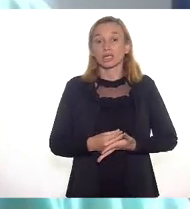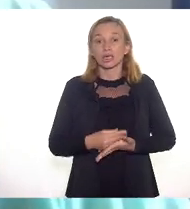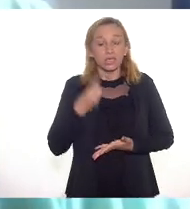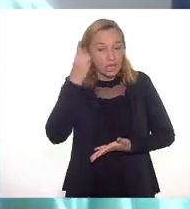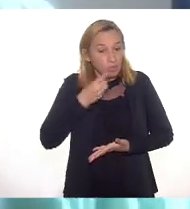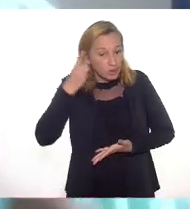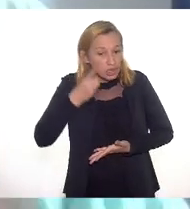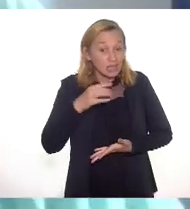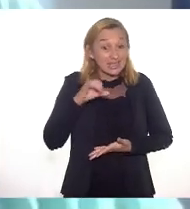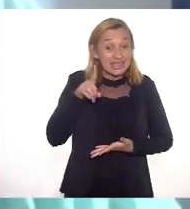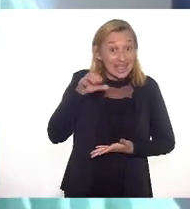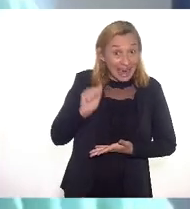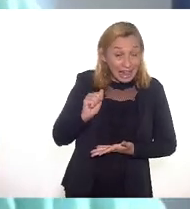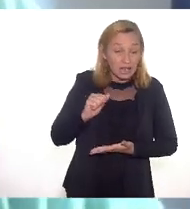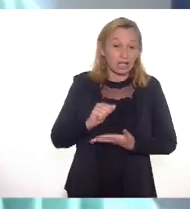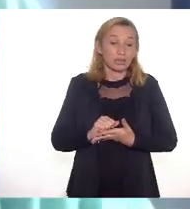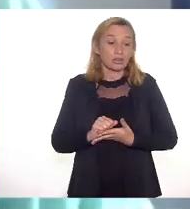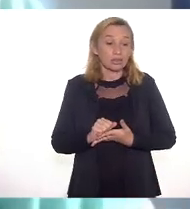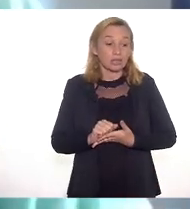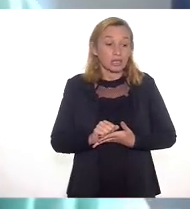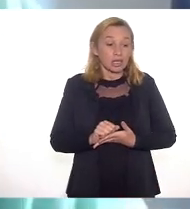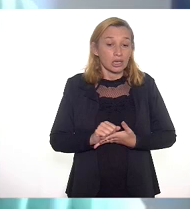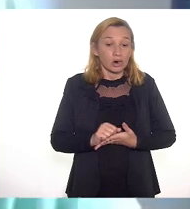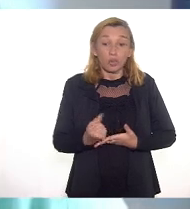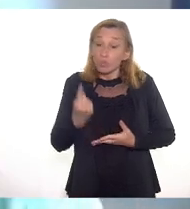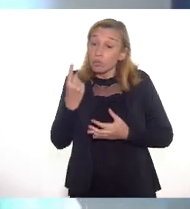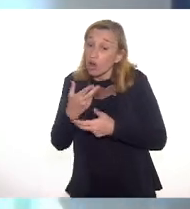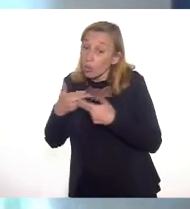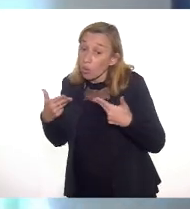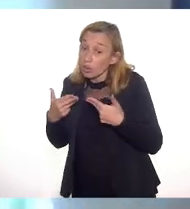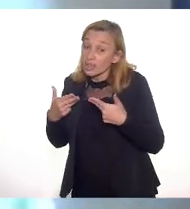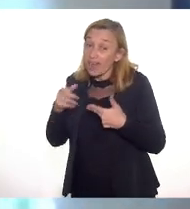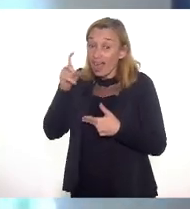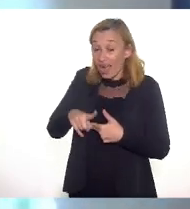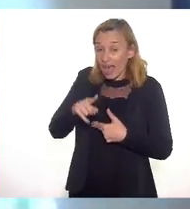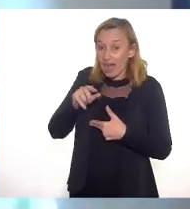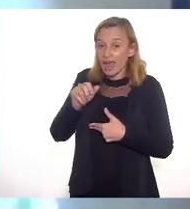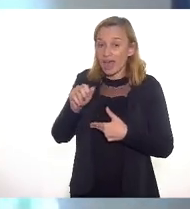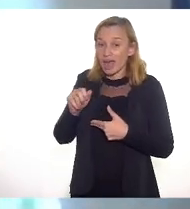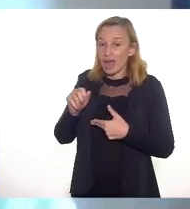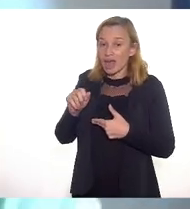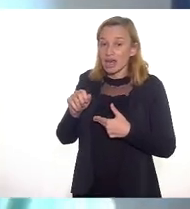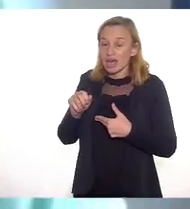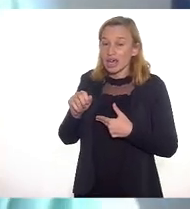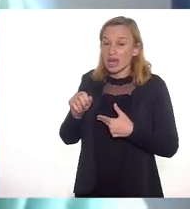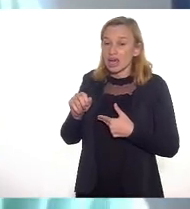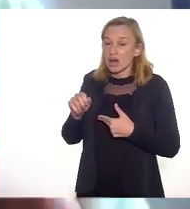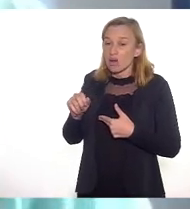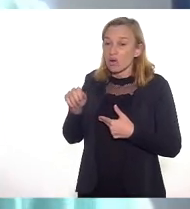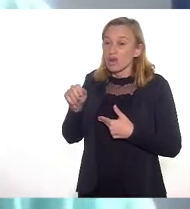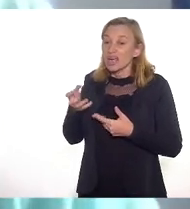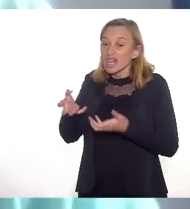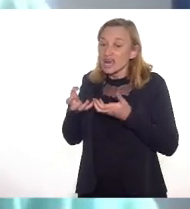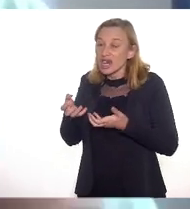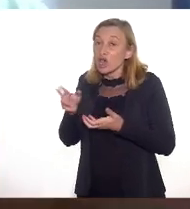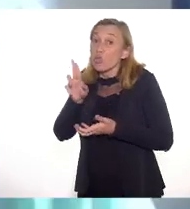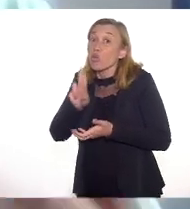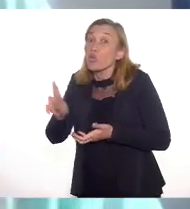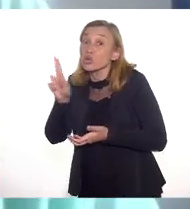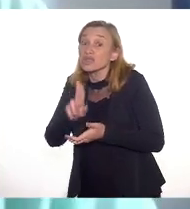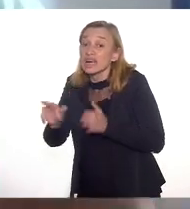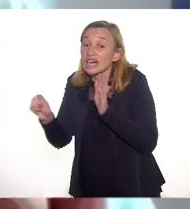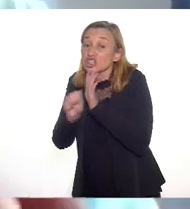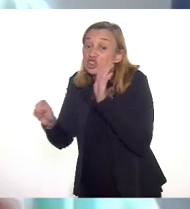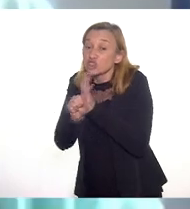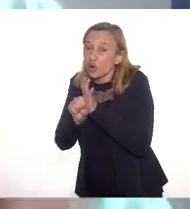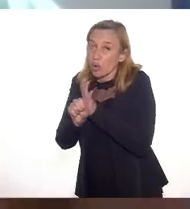deputada Célia Jordão, uma coisa é a apologia à droga. Outra coisa é discutir se é bom ou